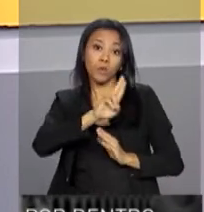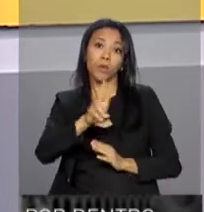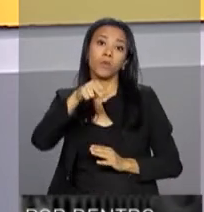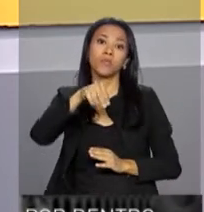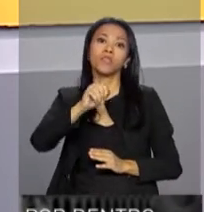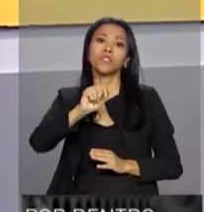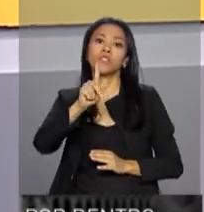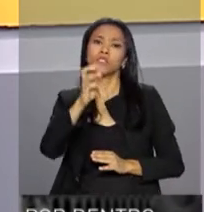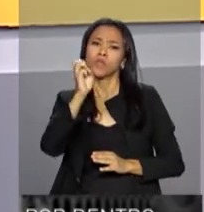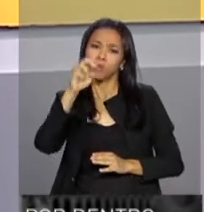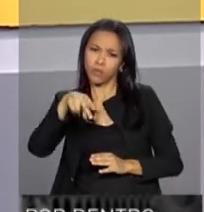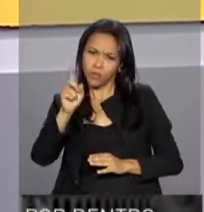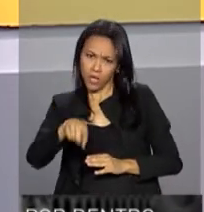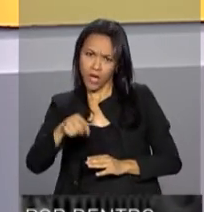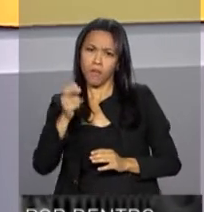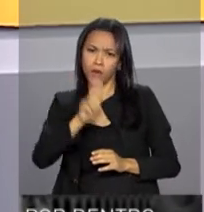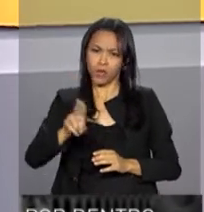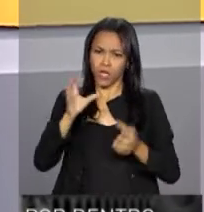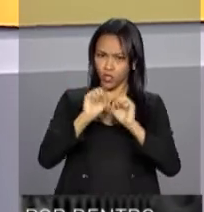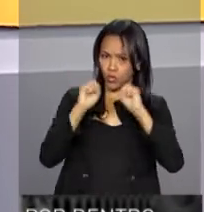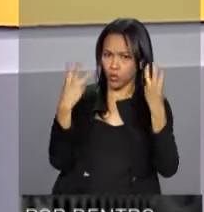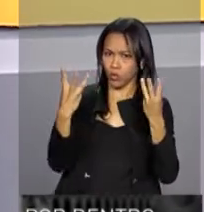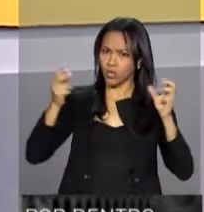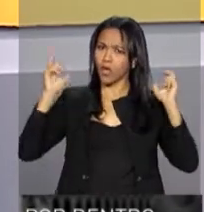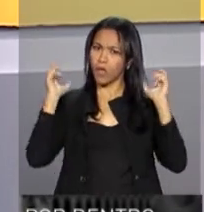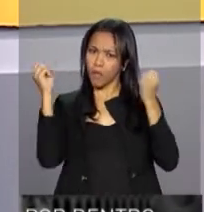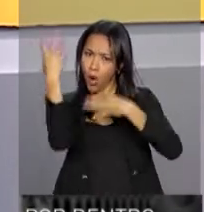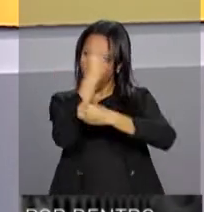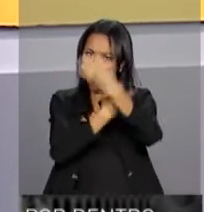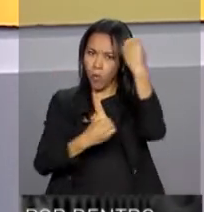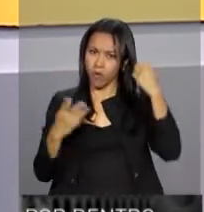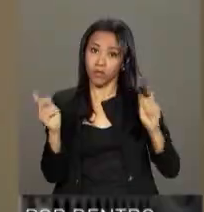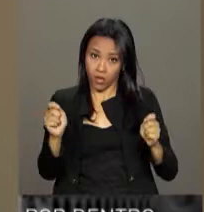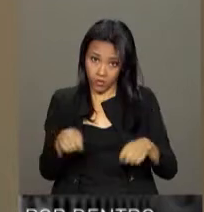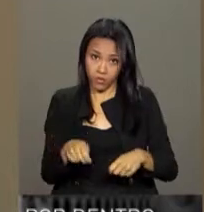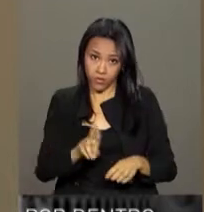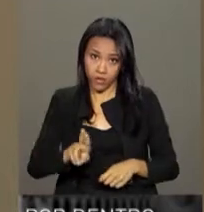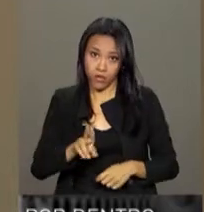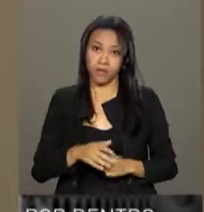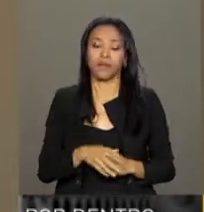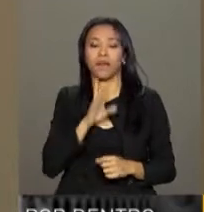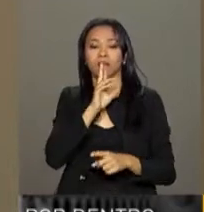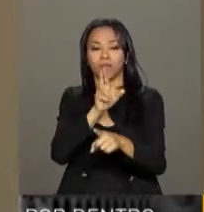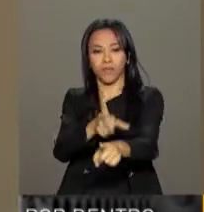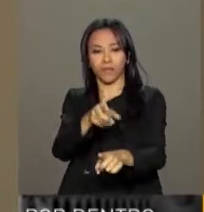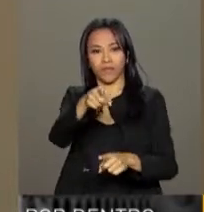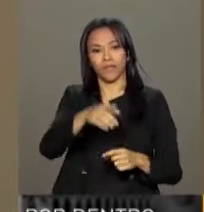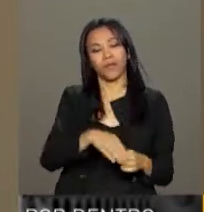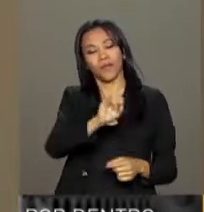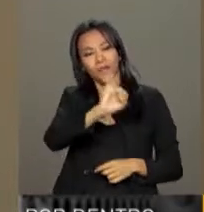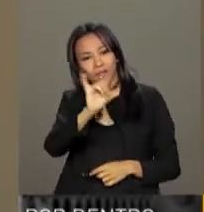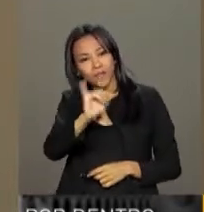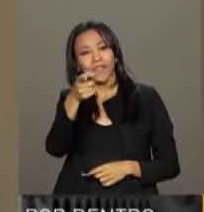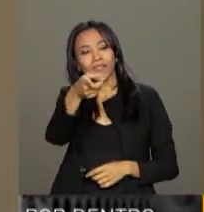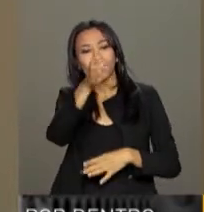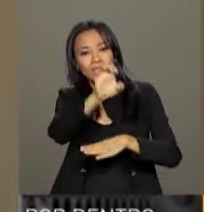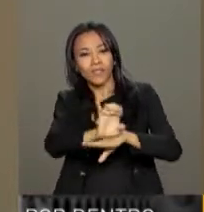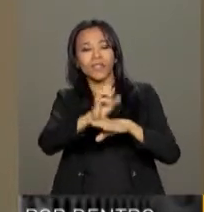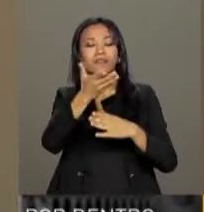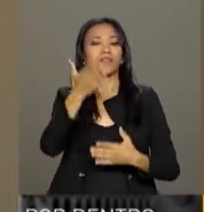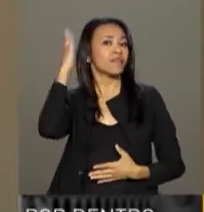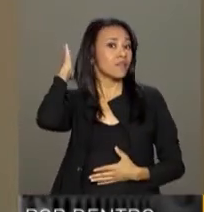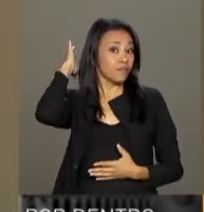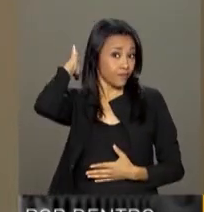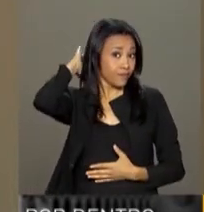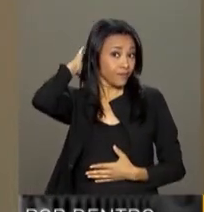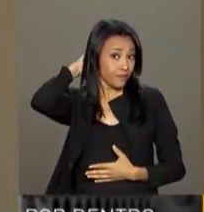do jovem em shows e baladas o secretário assis filho responde olá nilton e não vai acabar no estado do pará